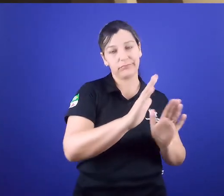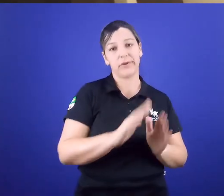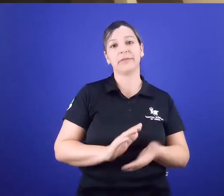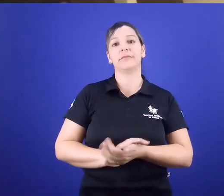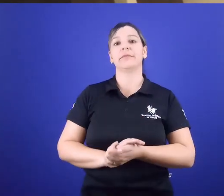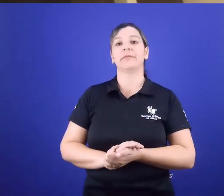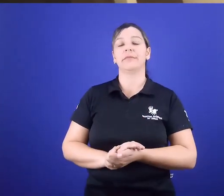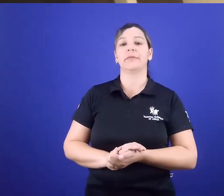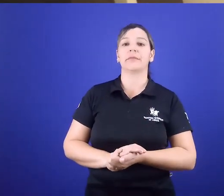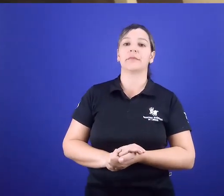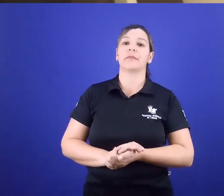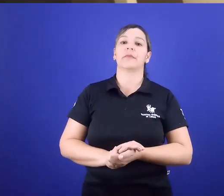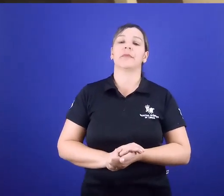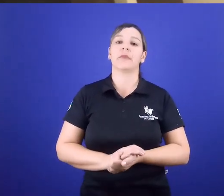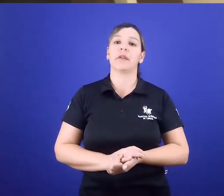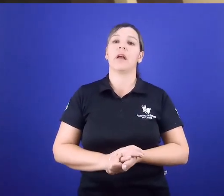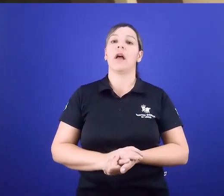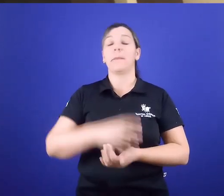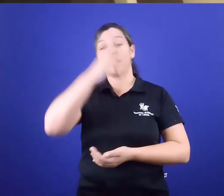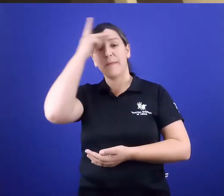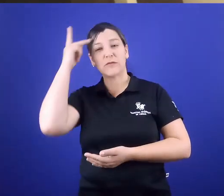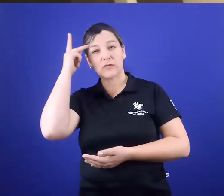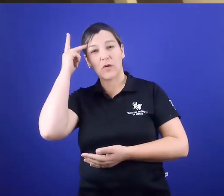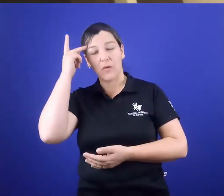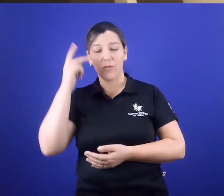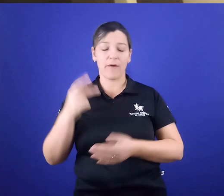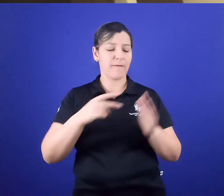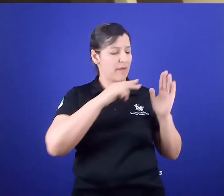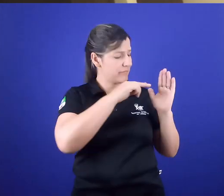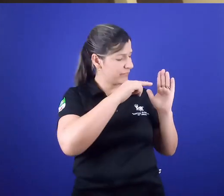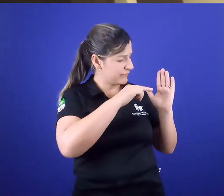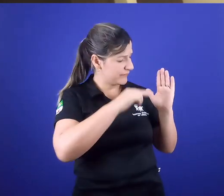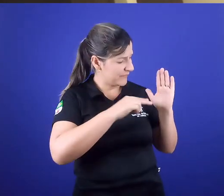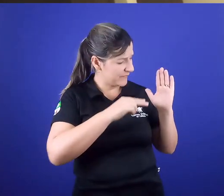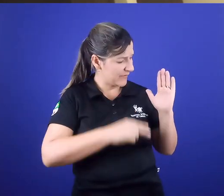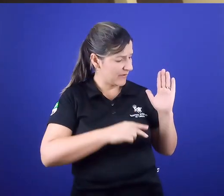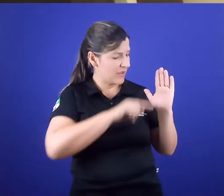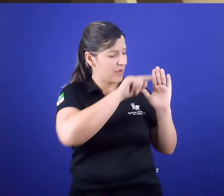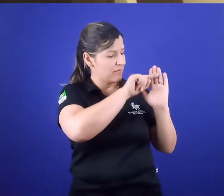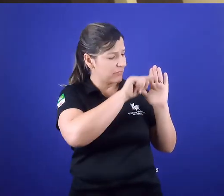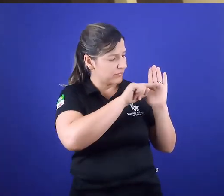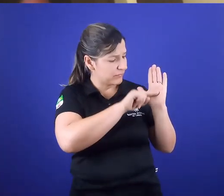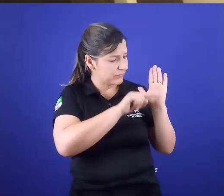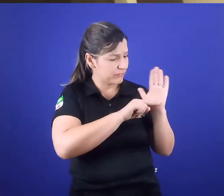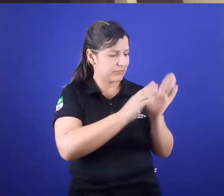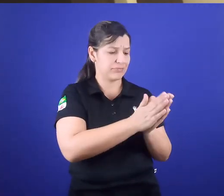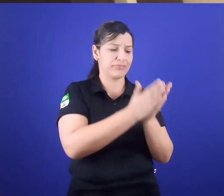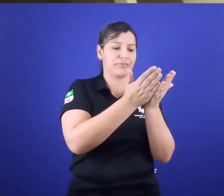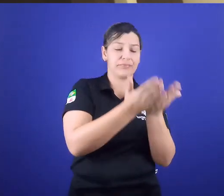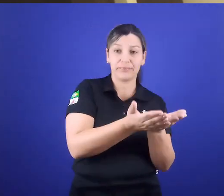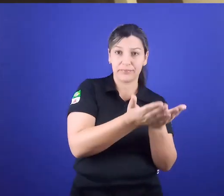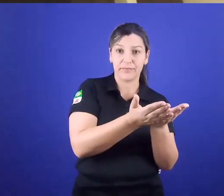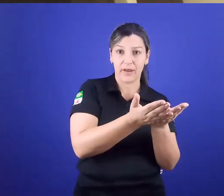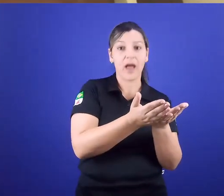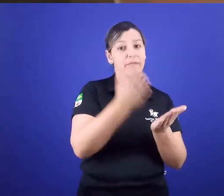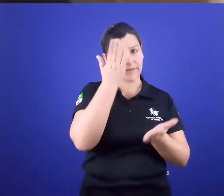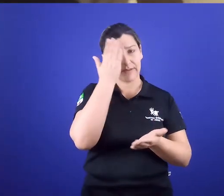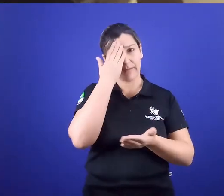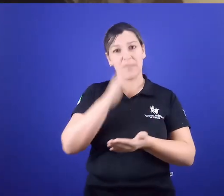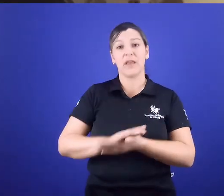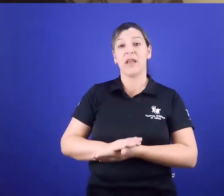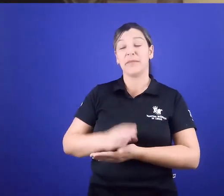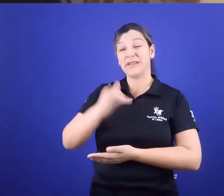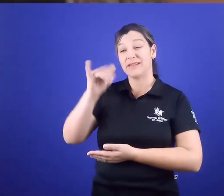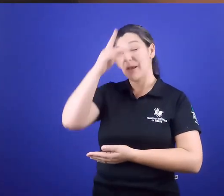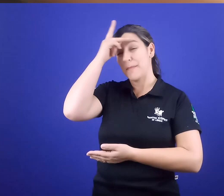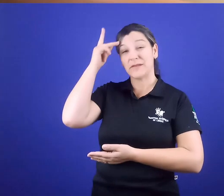mesmo que o convidado saiba o que vai ser servido. Às vezes ele tem alguma restrição alimentar, então ele já sabe, vai ter um camarão aqui, eu não posso comer, eu